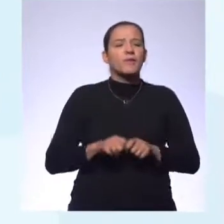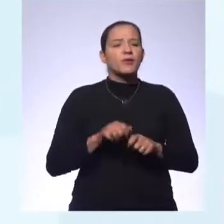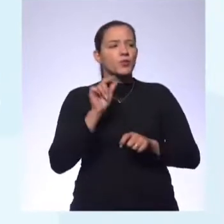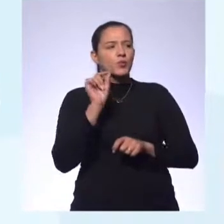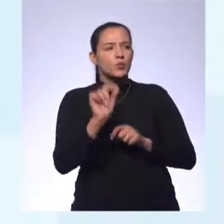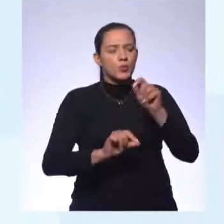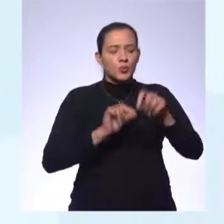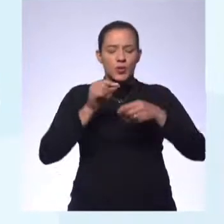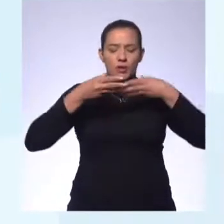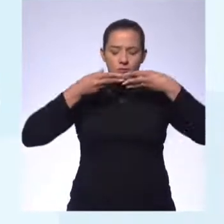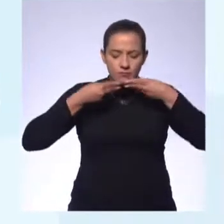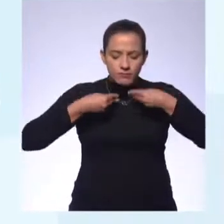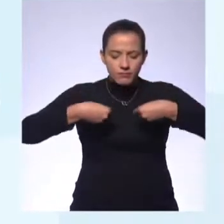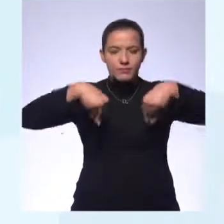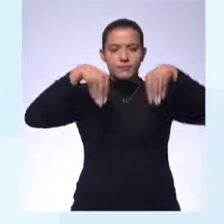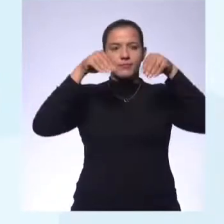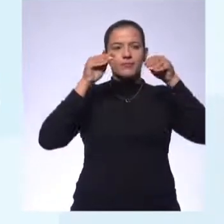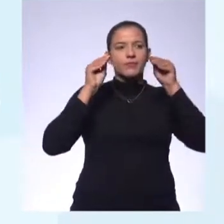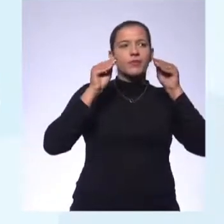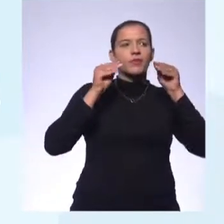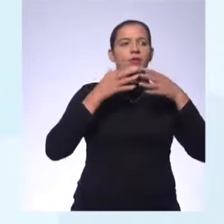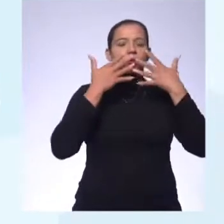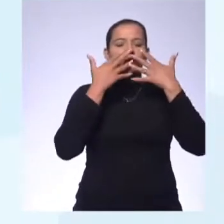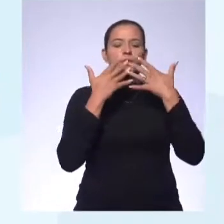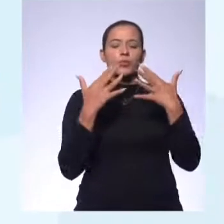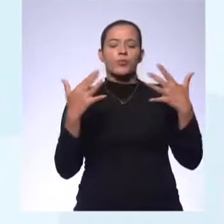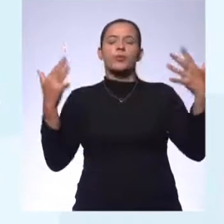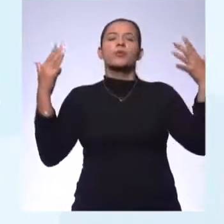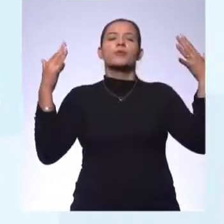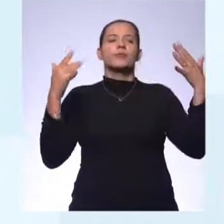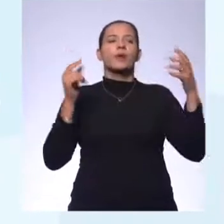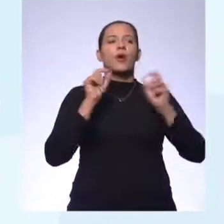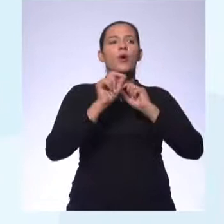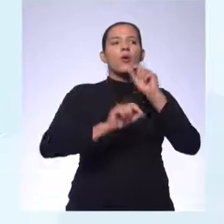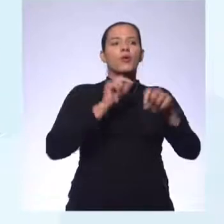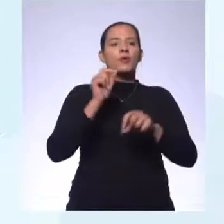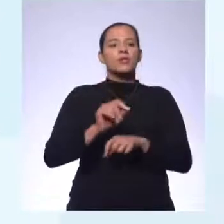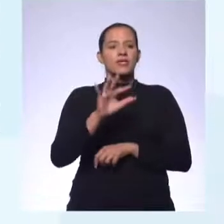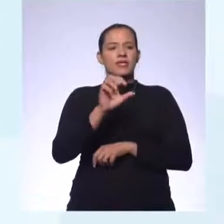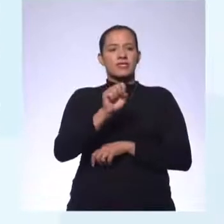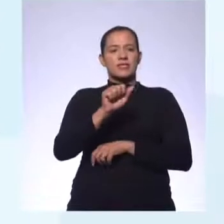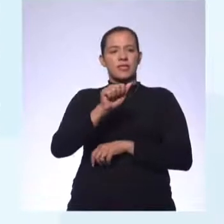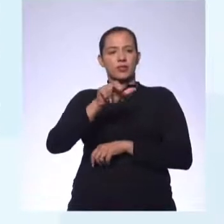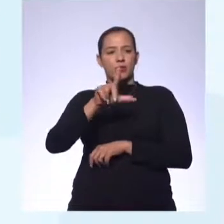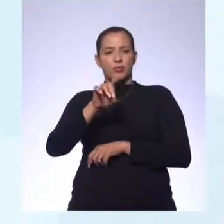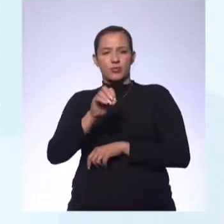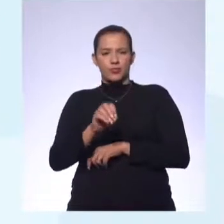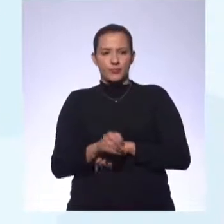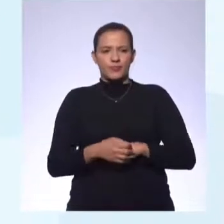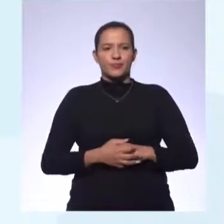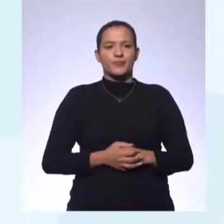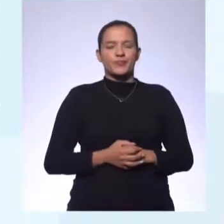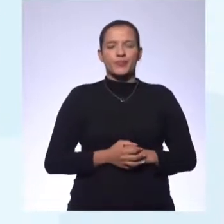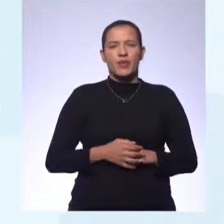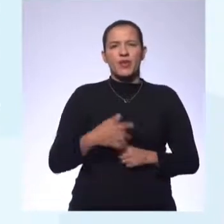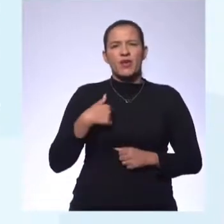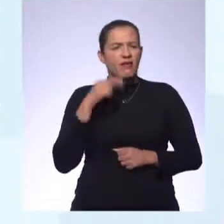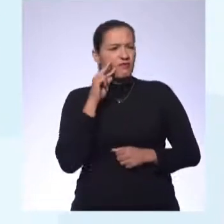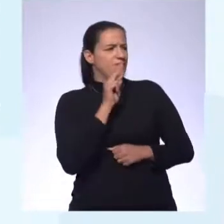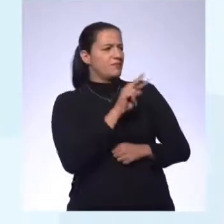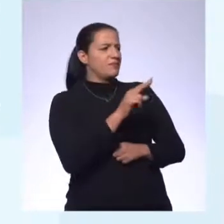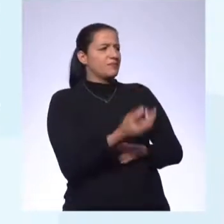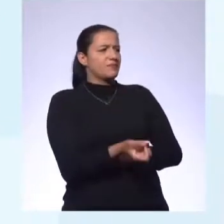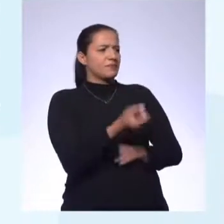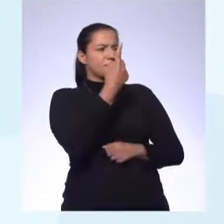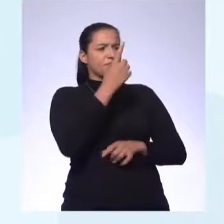seu mantelete e um bafejo suave de aroma de sândalo exalou-se. Não se admire, minha